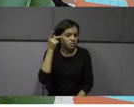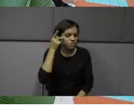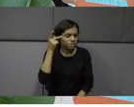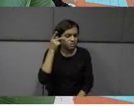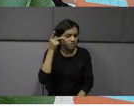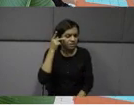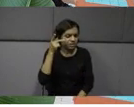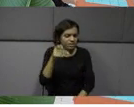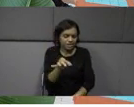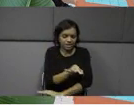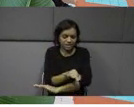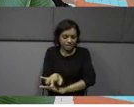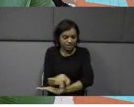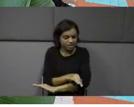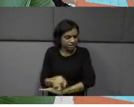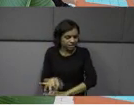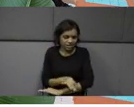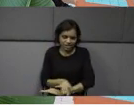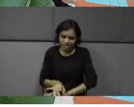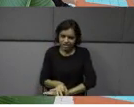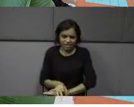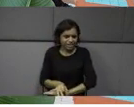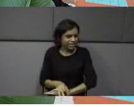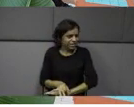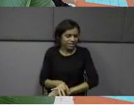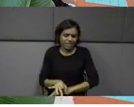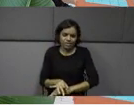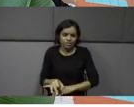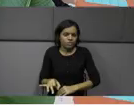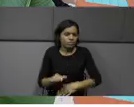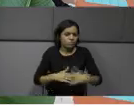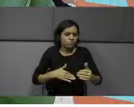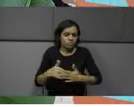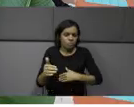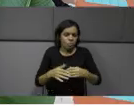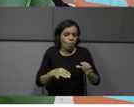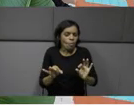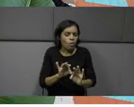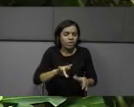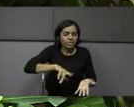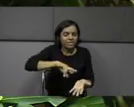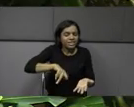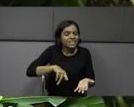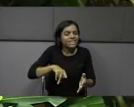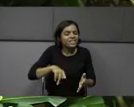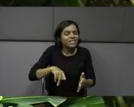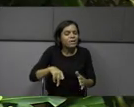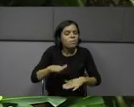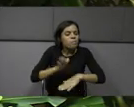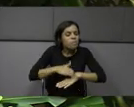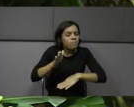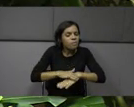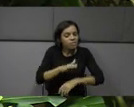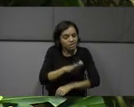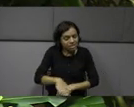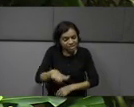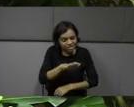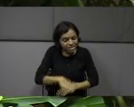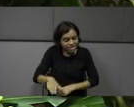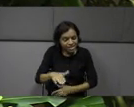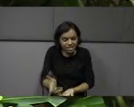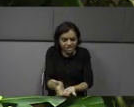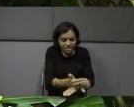jamais produziria isso mas as crianças fizeram ficou ótimo porque importa o que importa numa praça a amarelinha mesmo